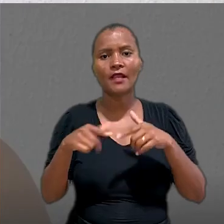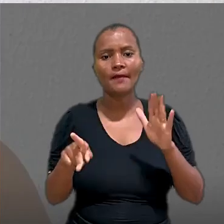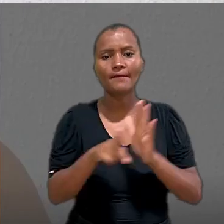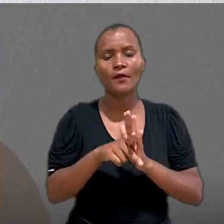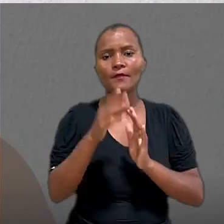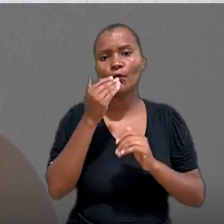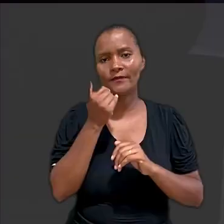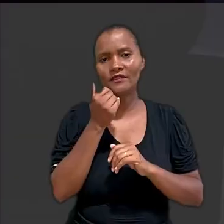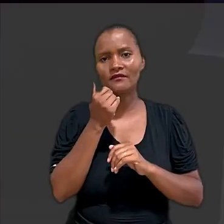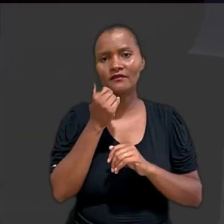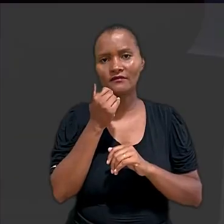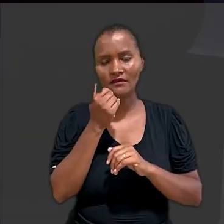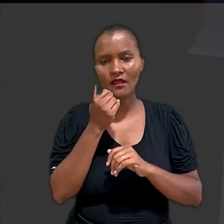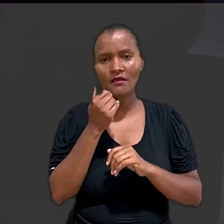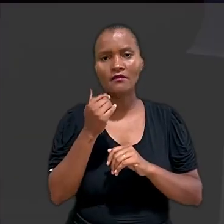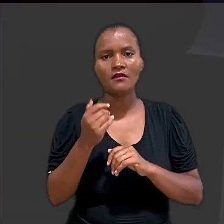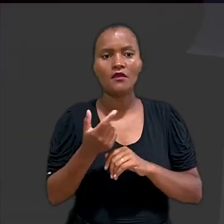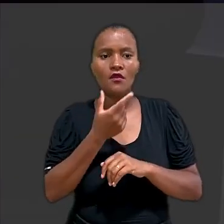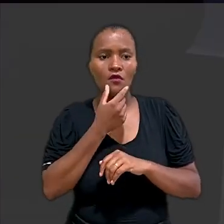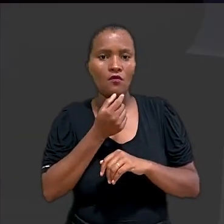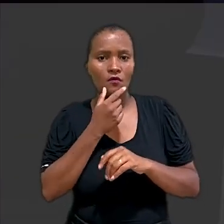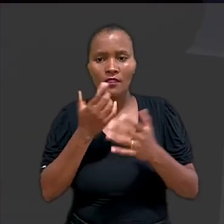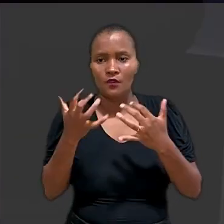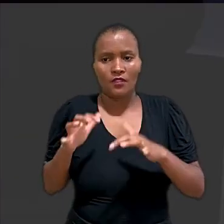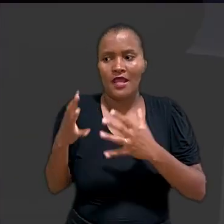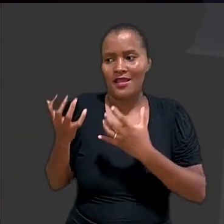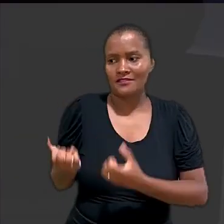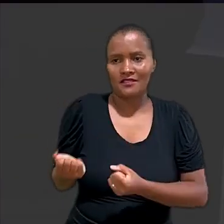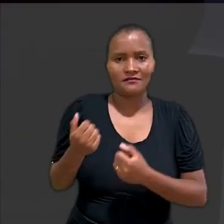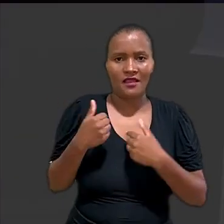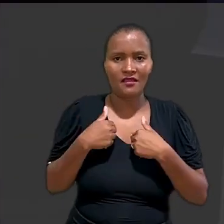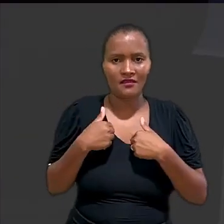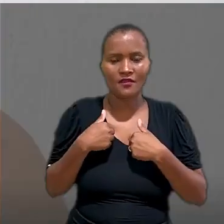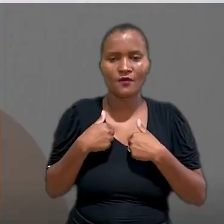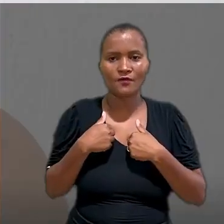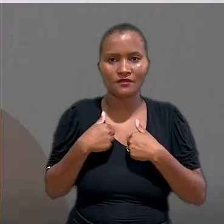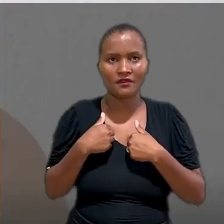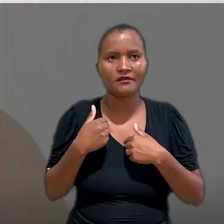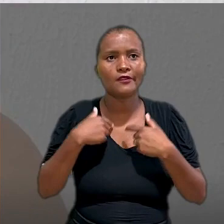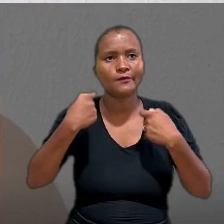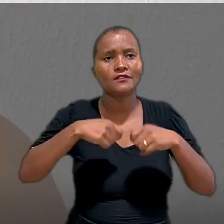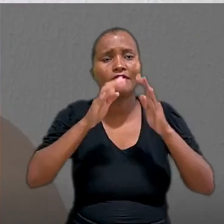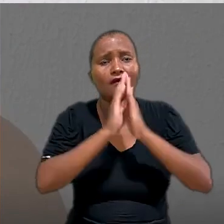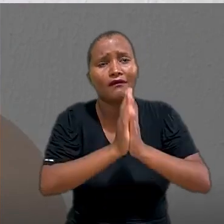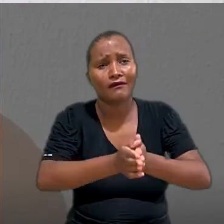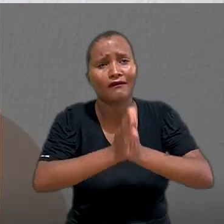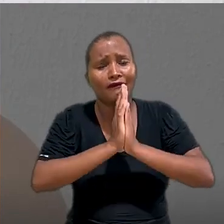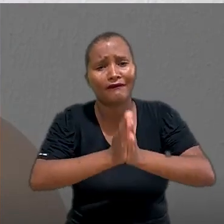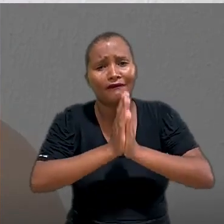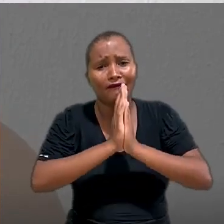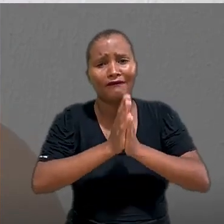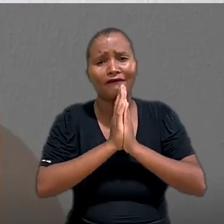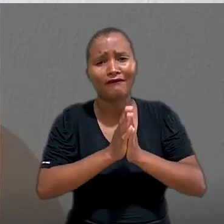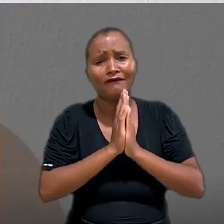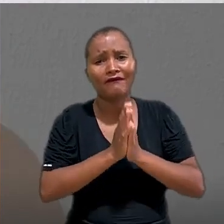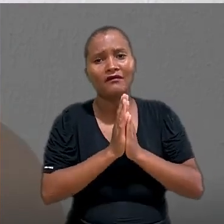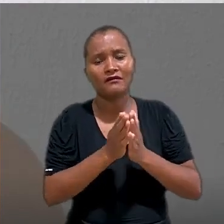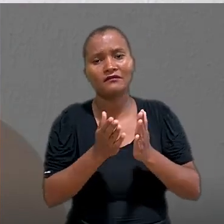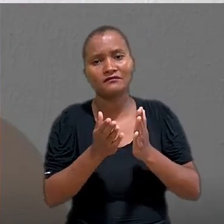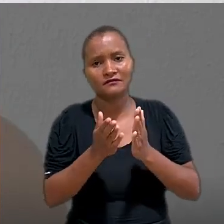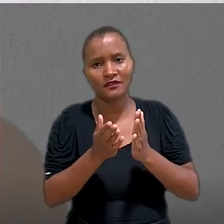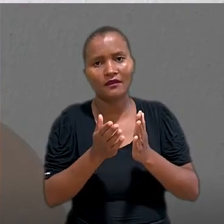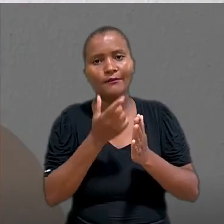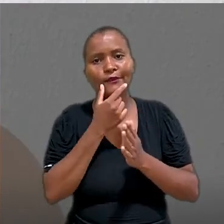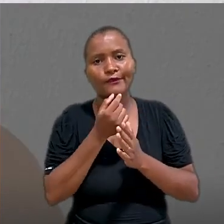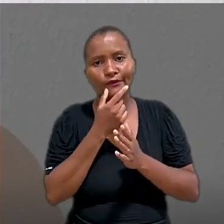nosso prato de comida. Como não queria o cara nos receber, eu tive que me humilhar, suplicar para